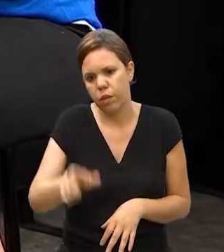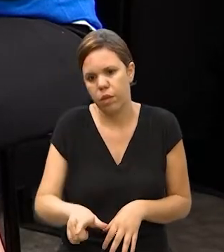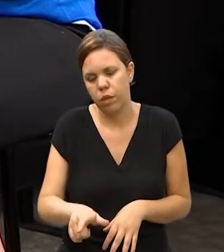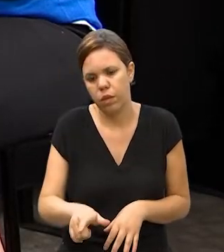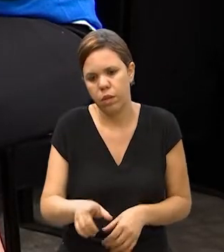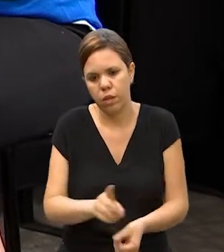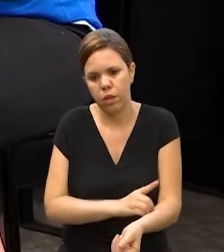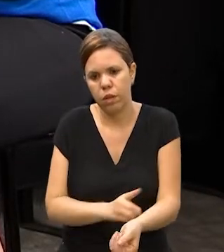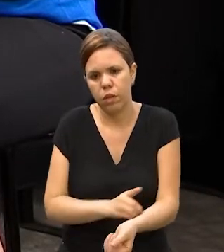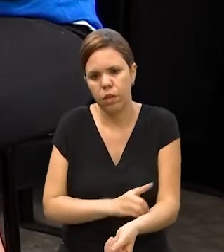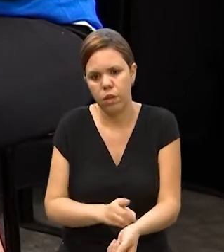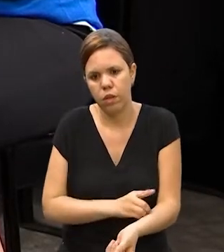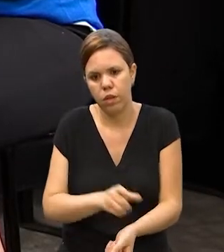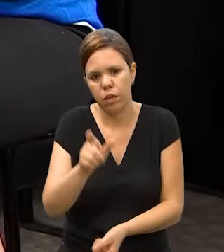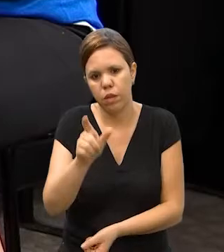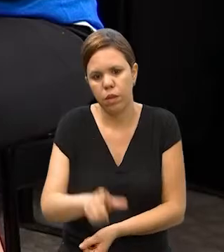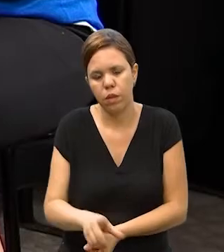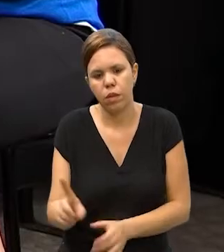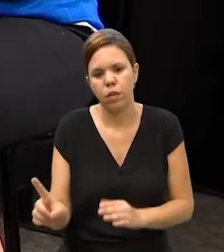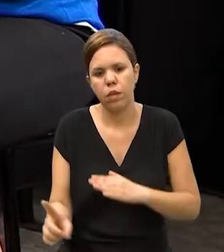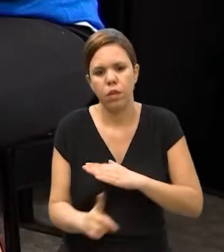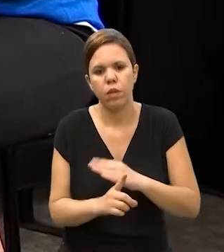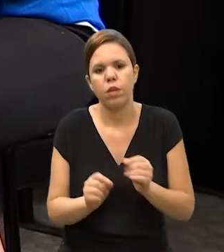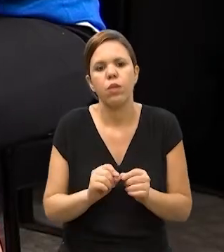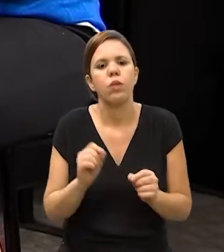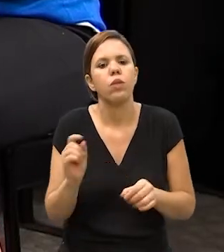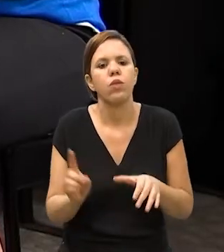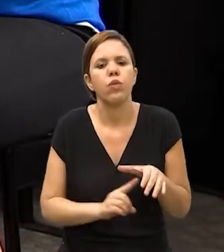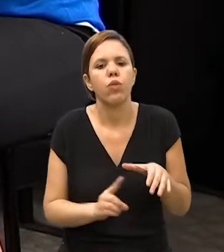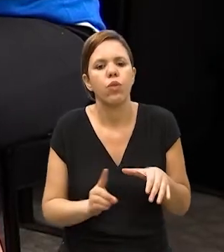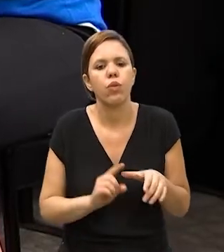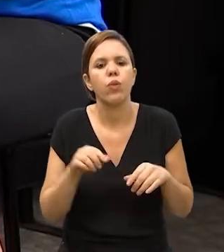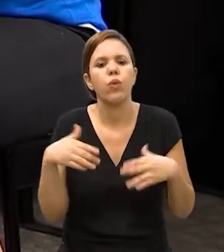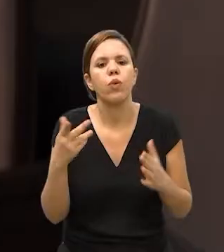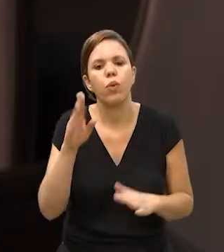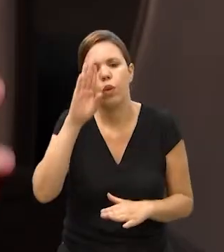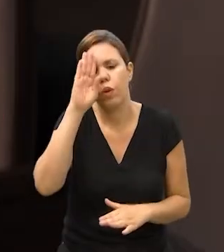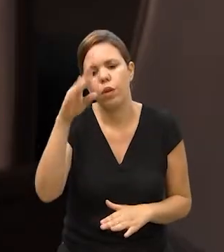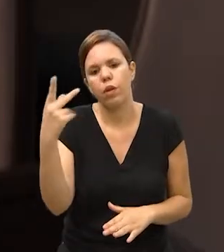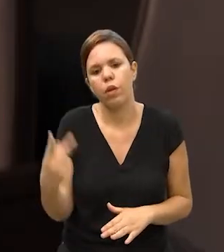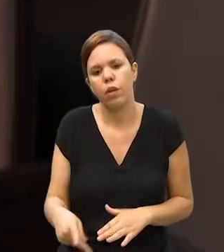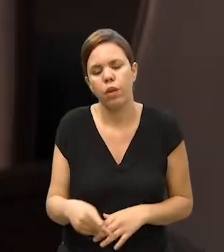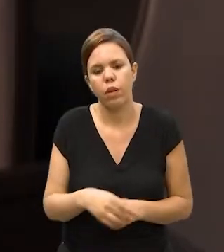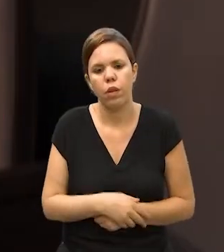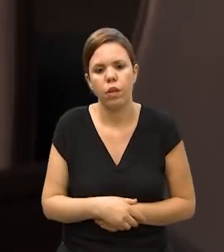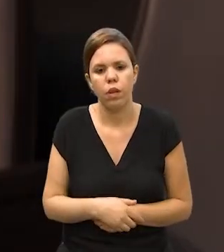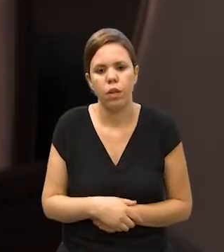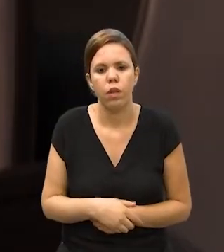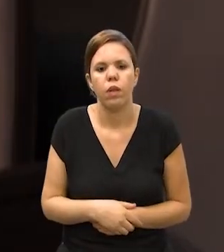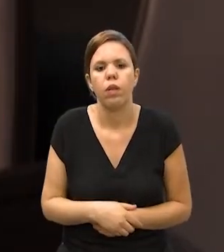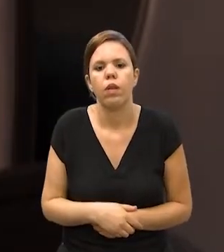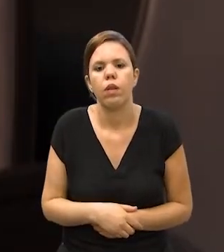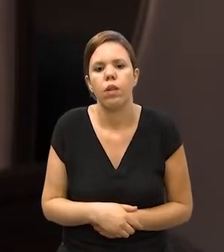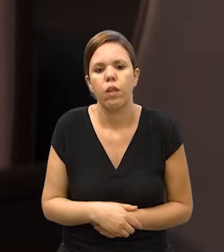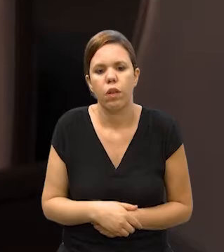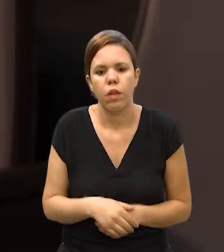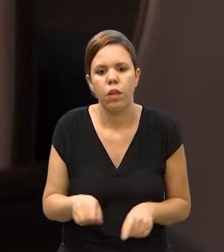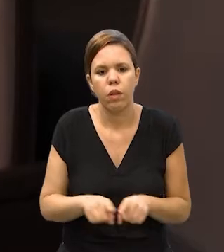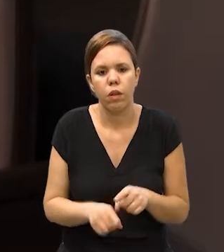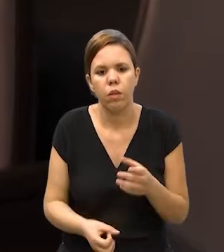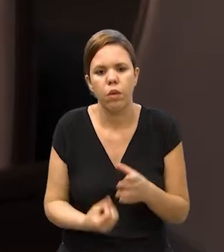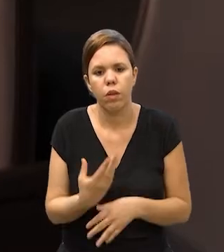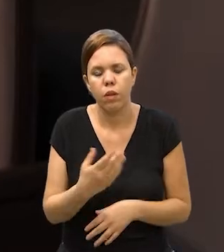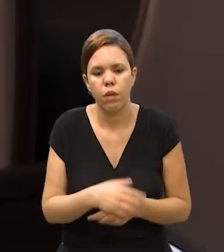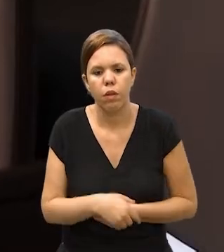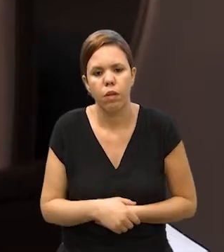com diabetes, ao diabético, ao paciente. Como que seria isso? Que tipo de prioridade é prioridade, esse também surgiu,